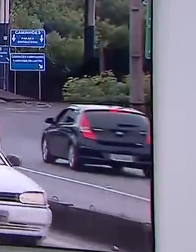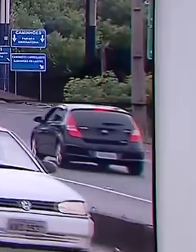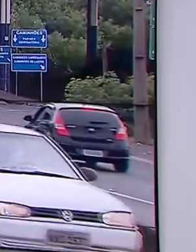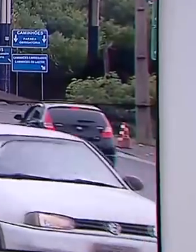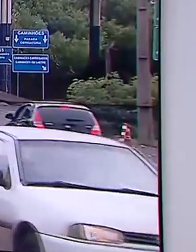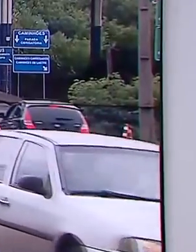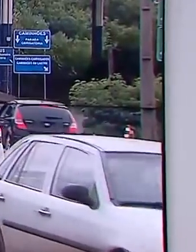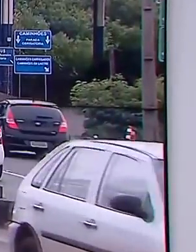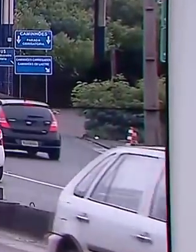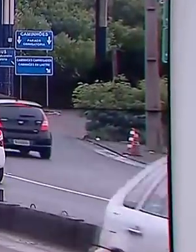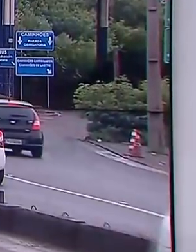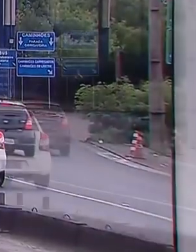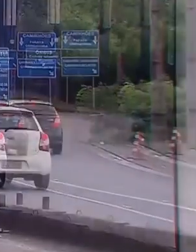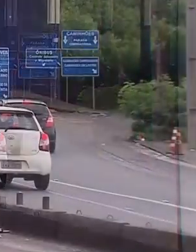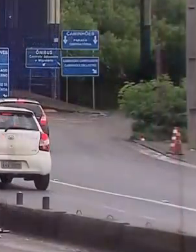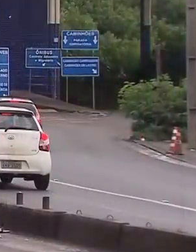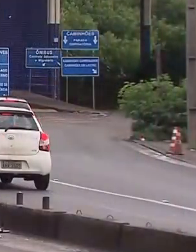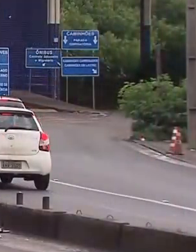Tchau.